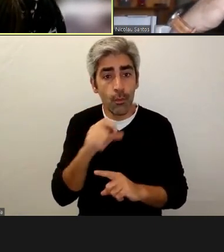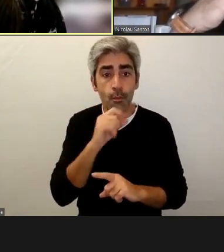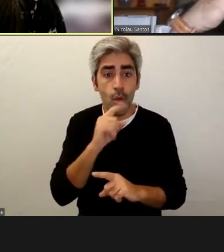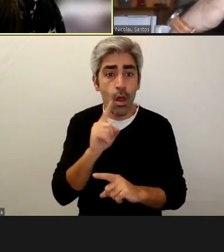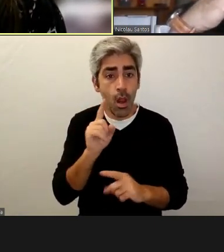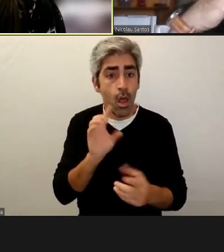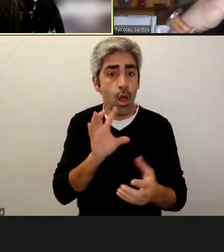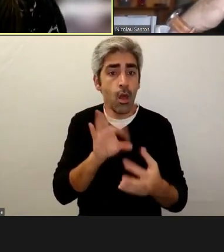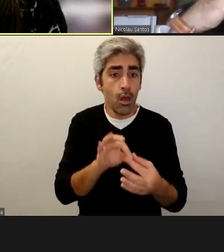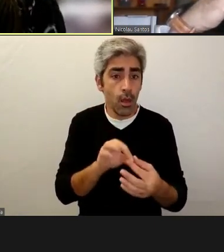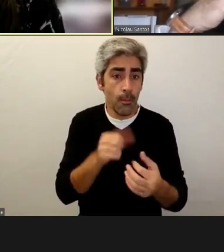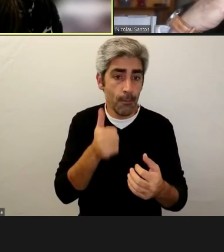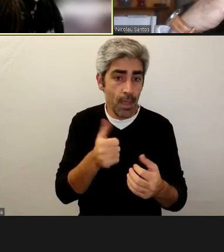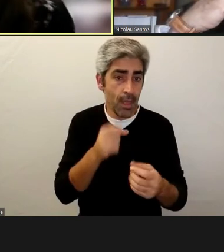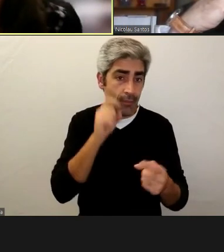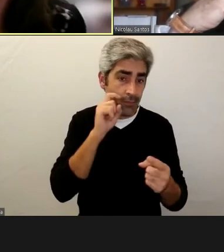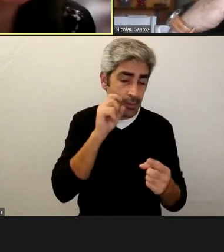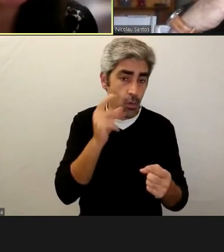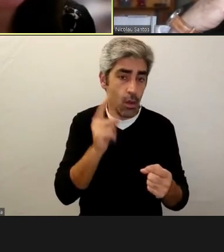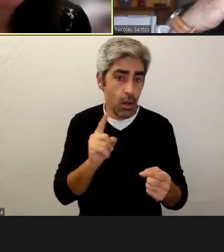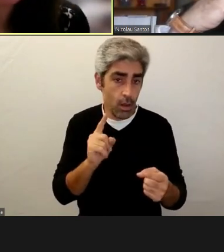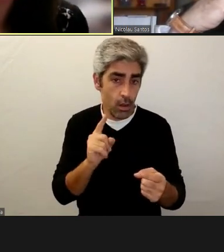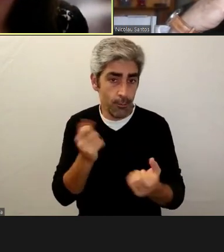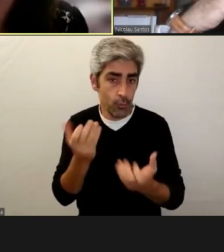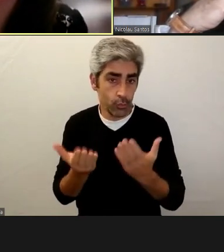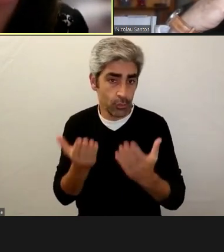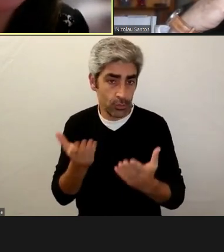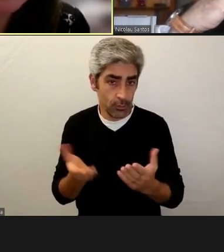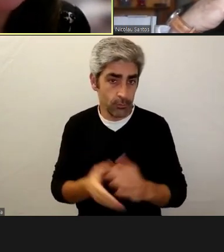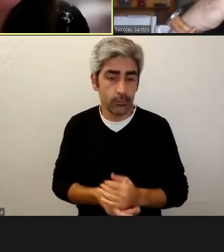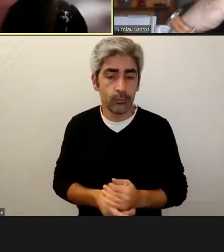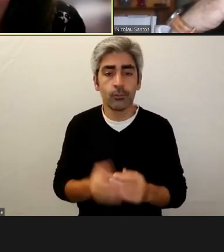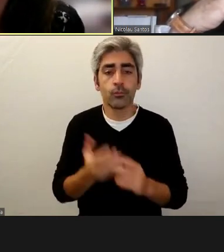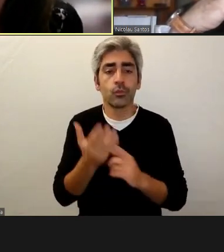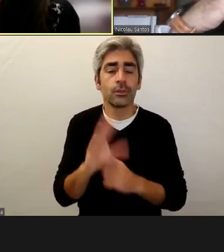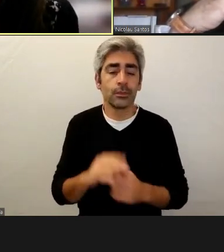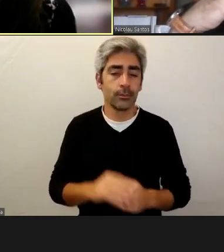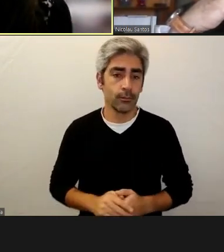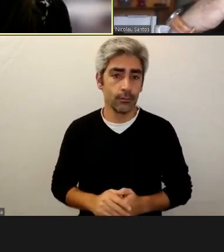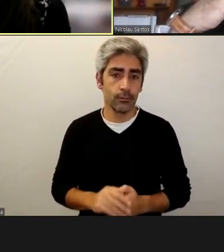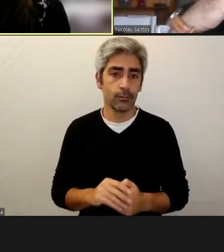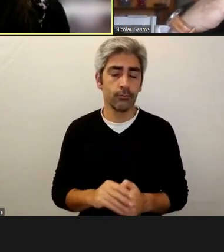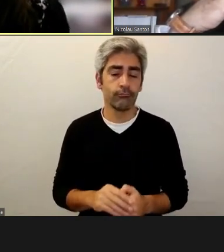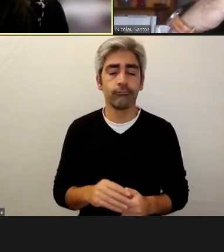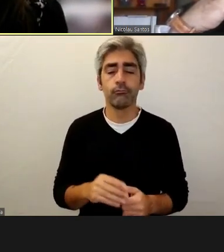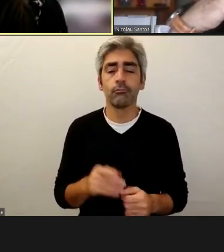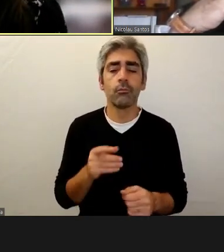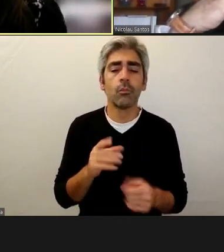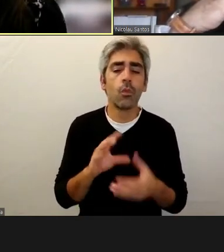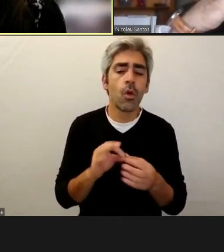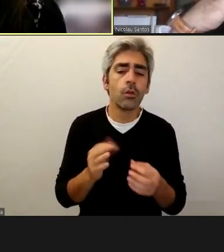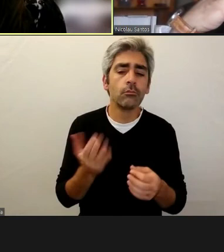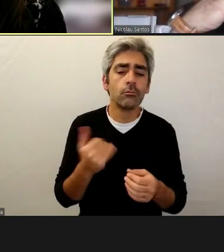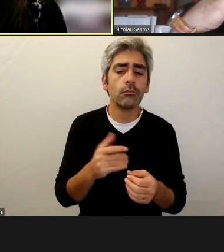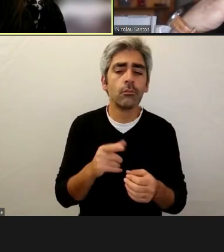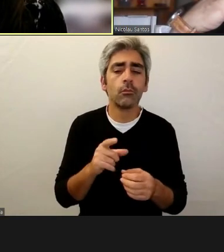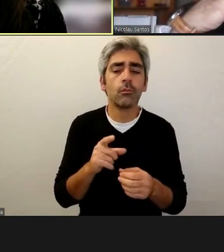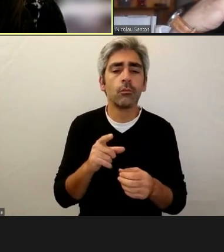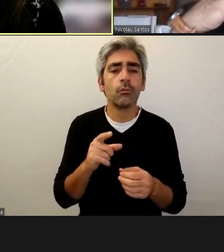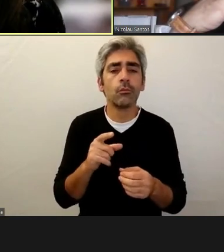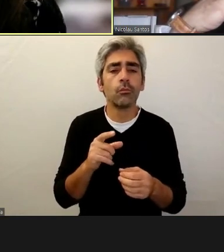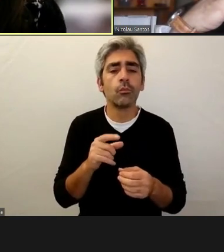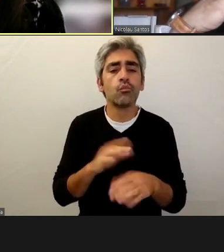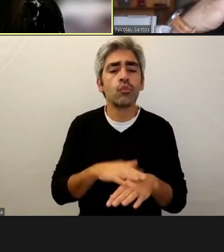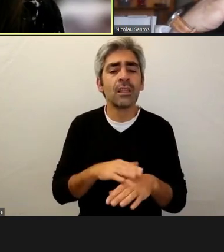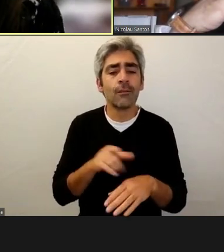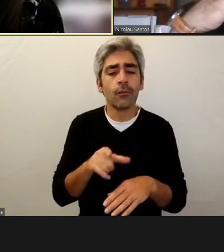não mais bem defendidas do ponto de vista da proporcionalidade. Por exemplo, o fundamento para fazer cessar um